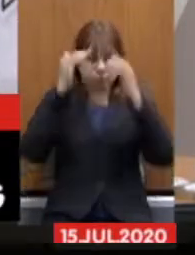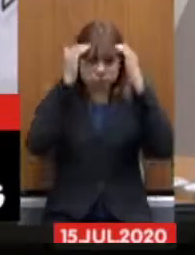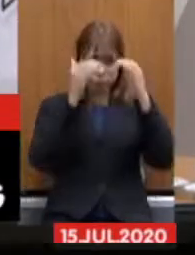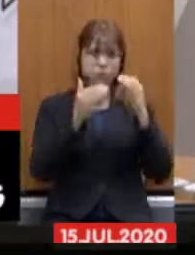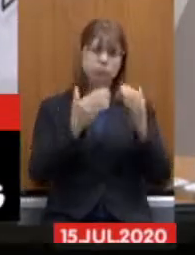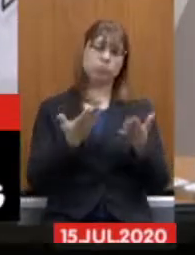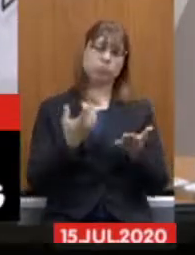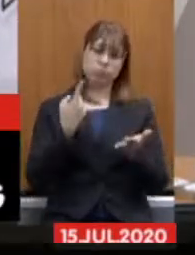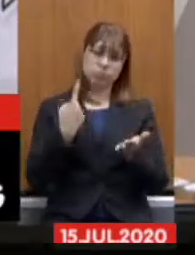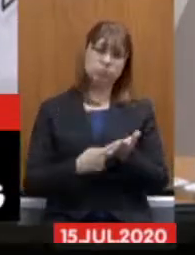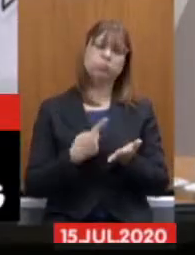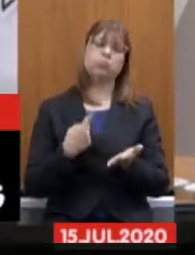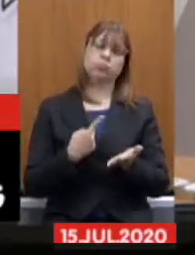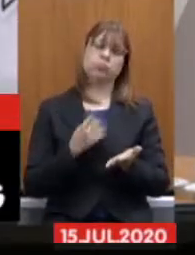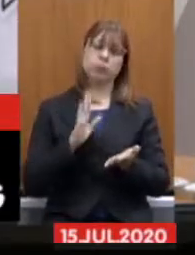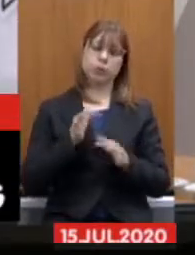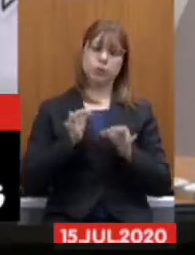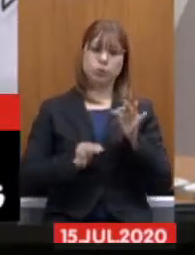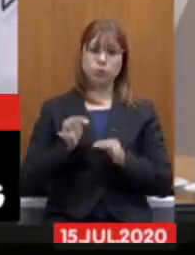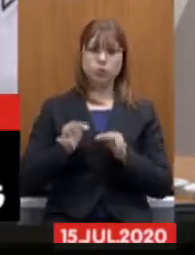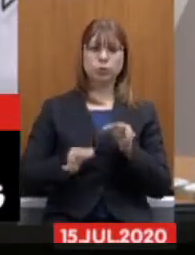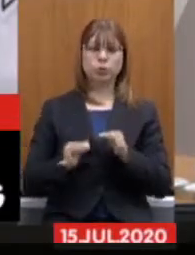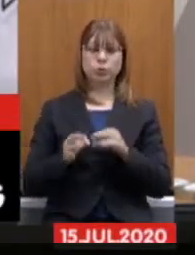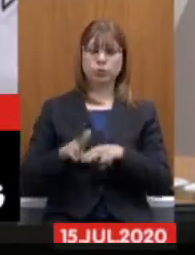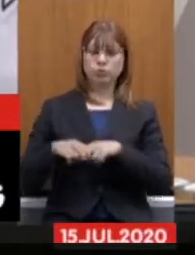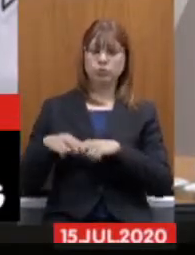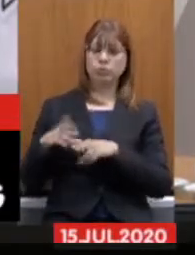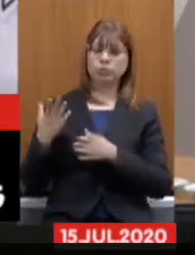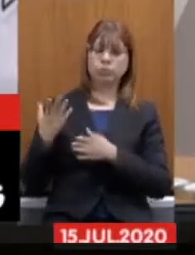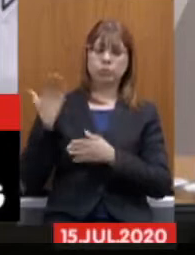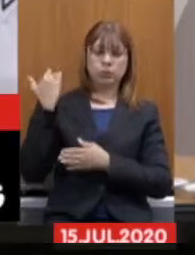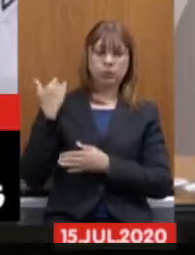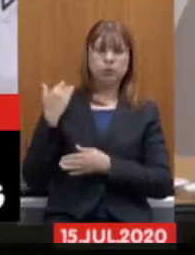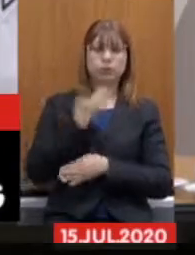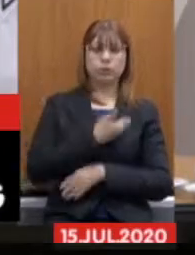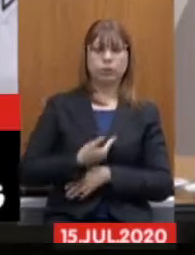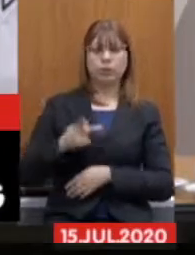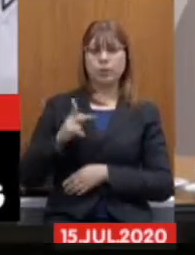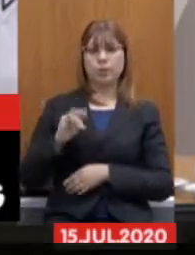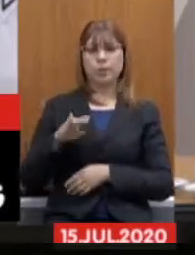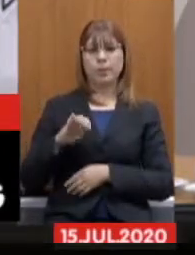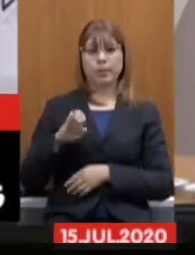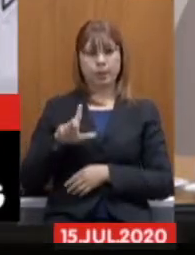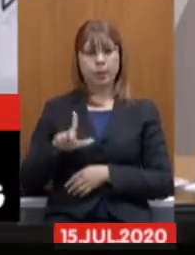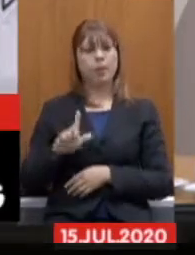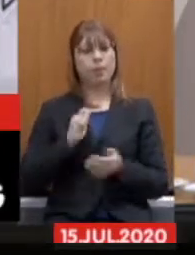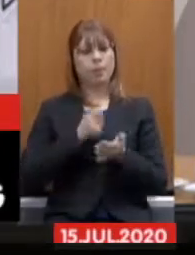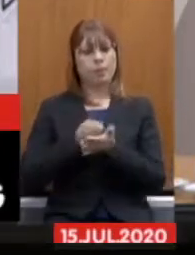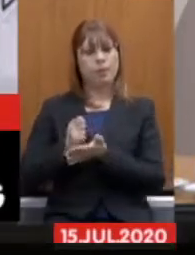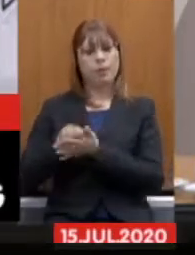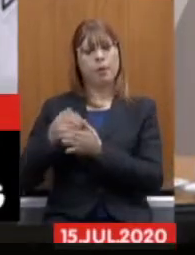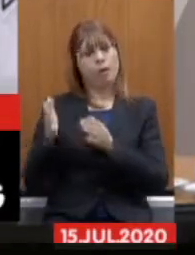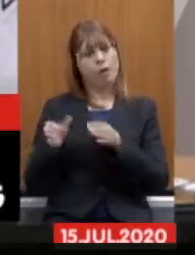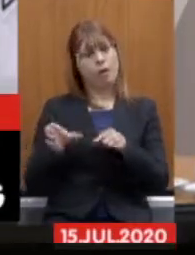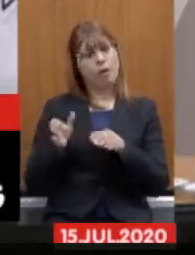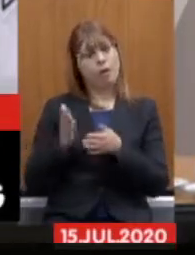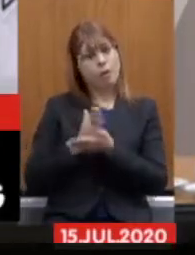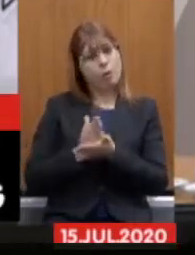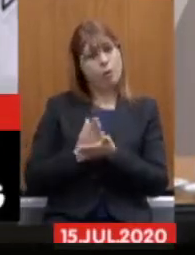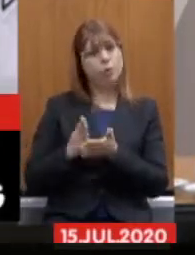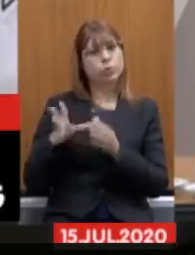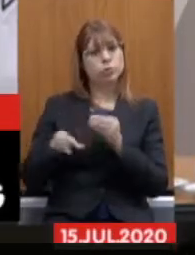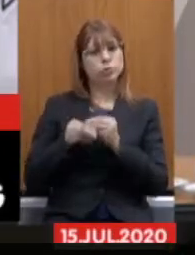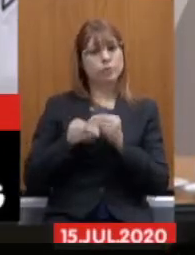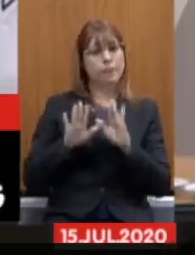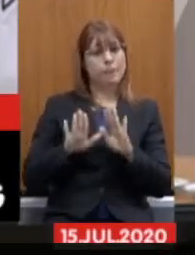fez na justiça dos repasses do governo pimentel pagou algumas emendas enfim só com servidor que o